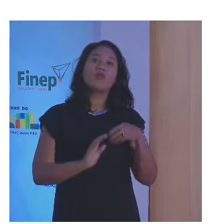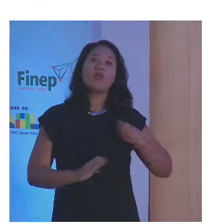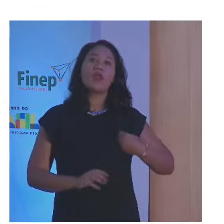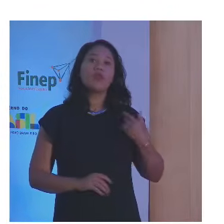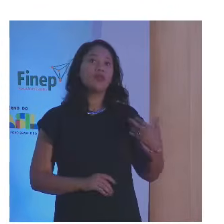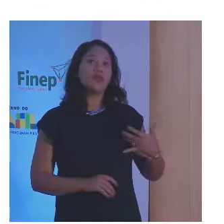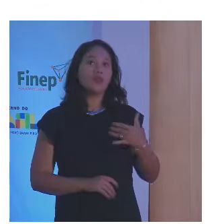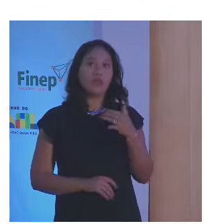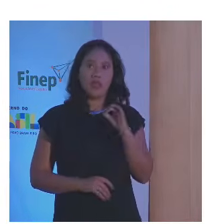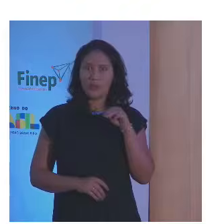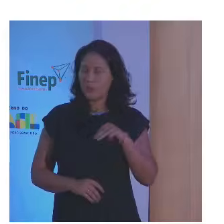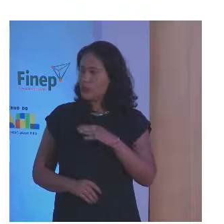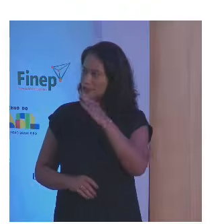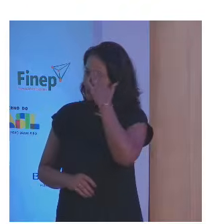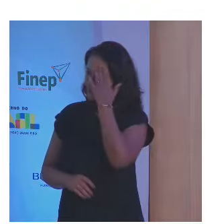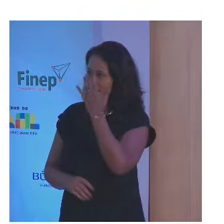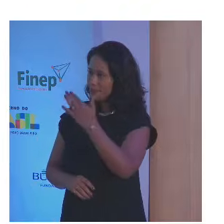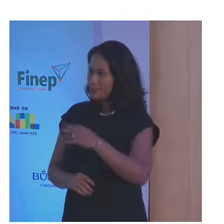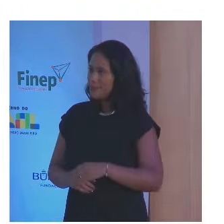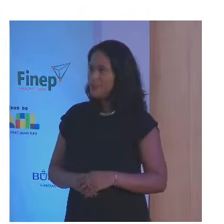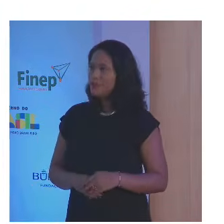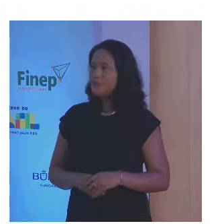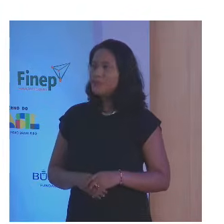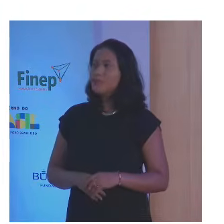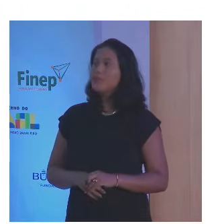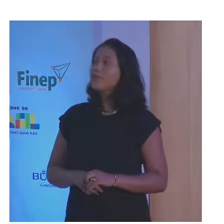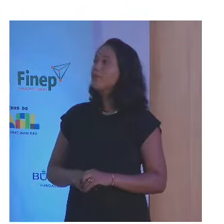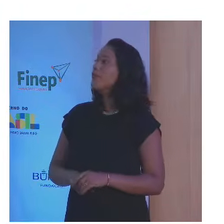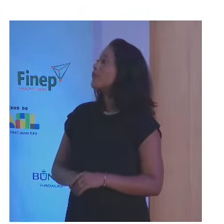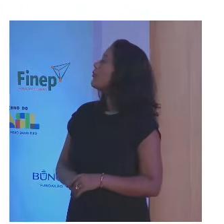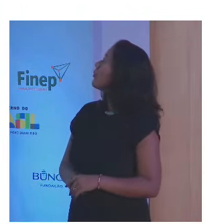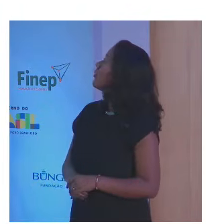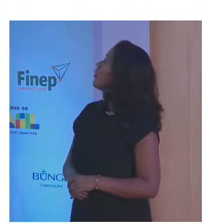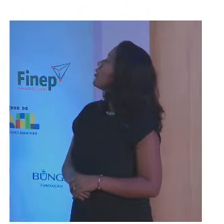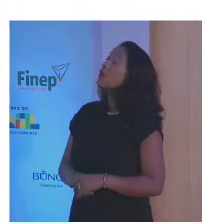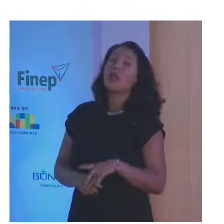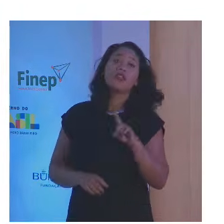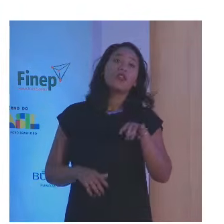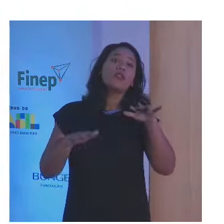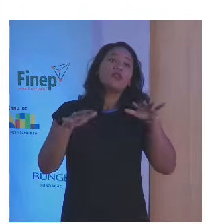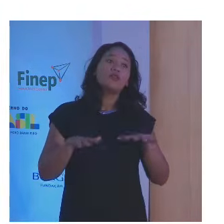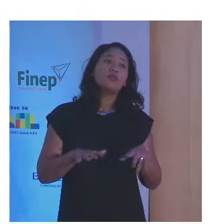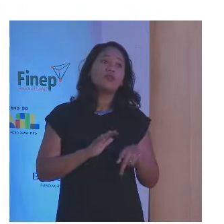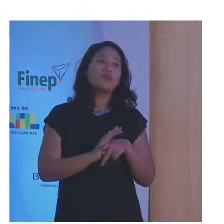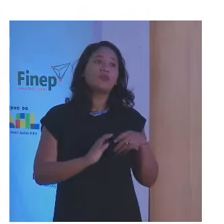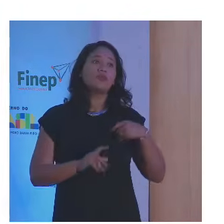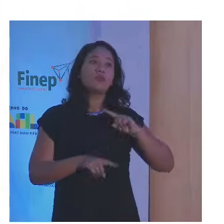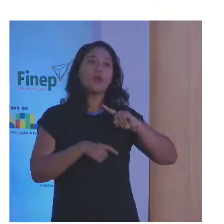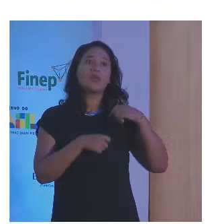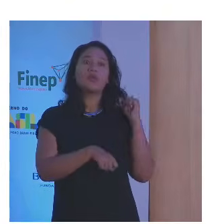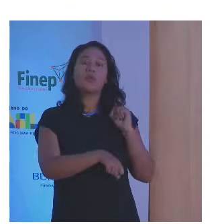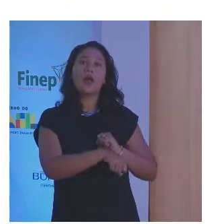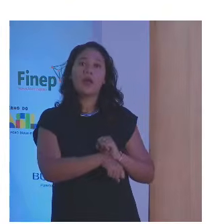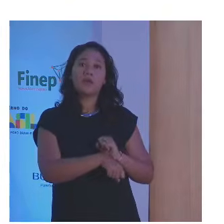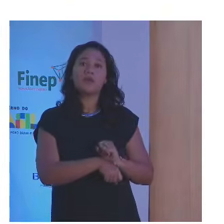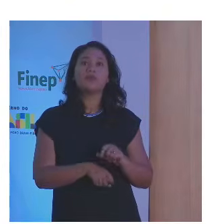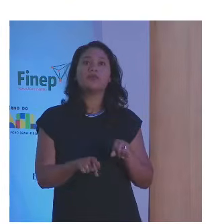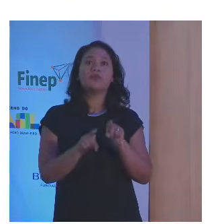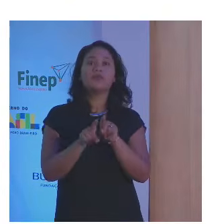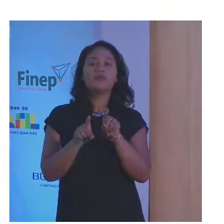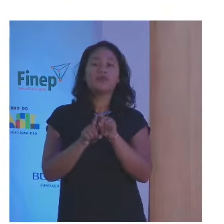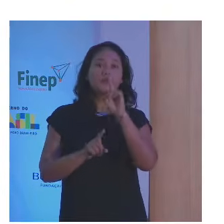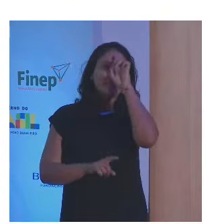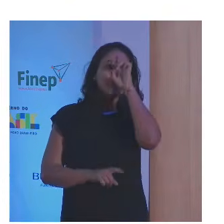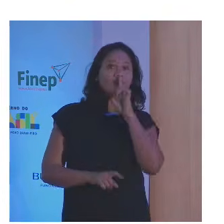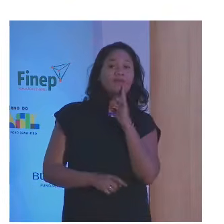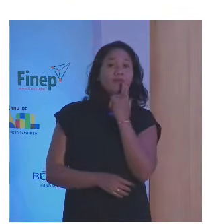estão por aí, 10 minutos estou indo. Eles estão por aí, então eles não coletam sempre dado, eles ficam por um tempo, depois eles param. E as bolinhas amarelas